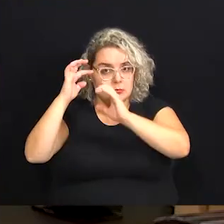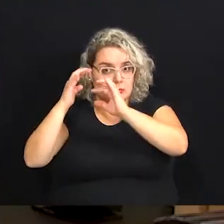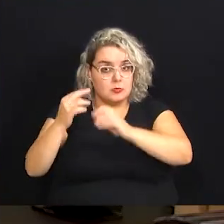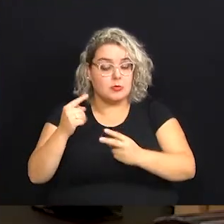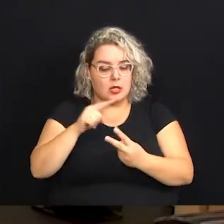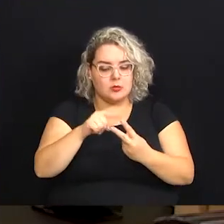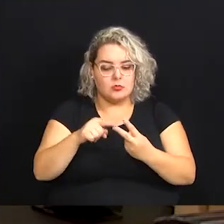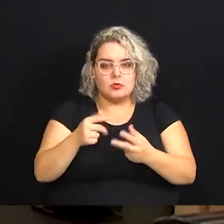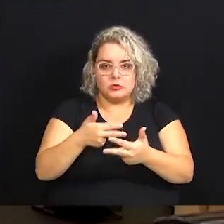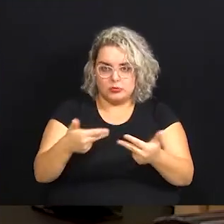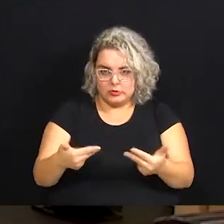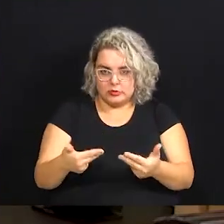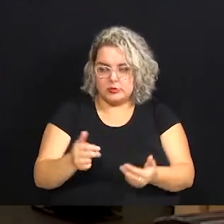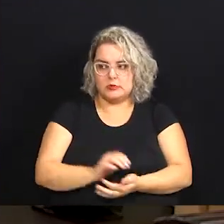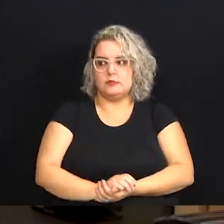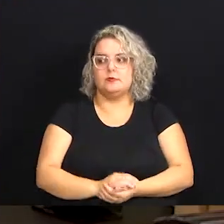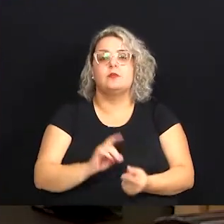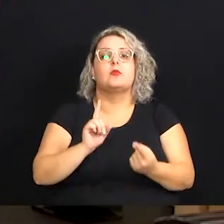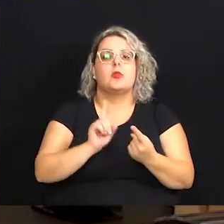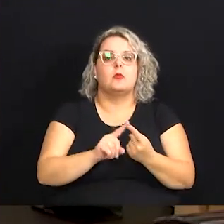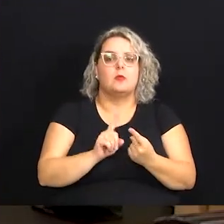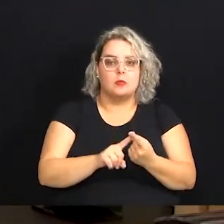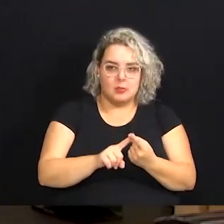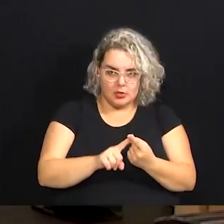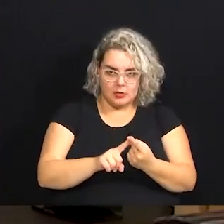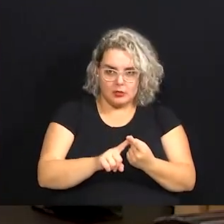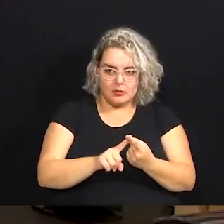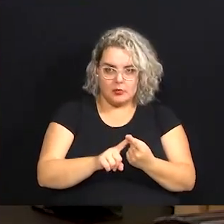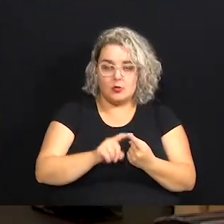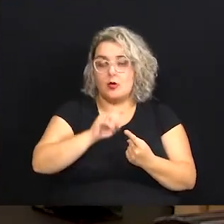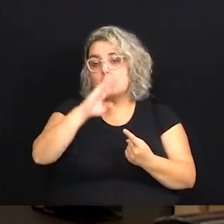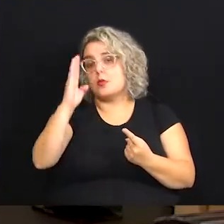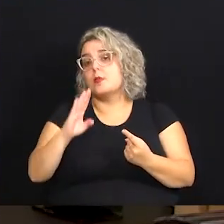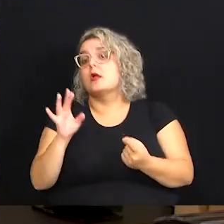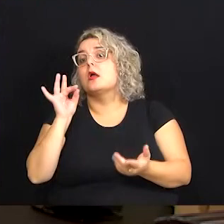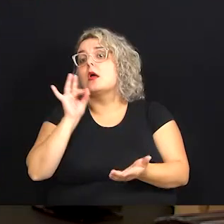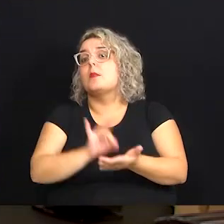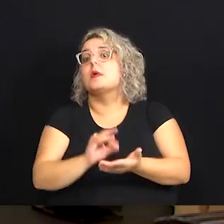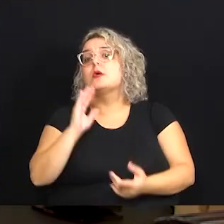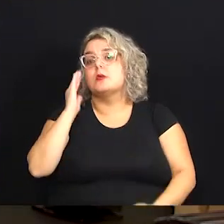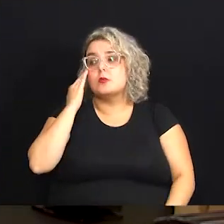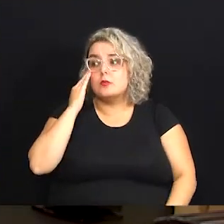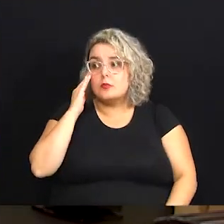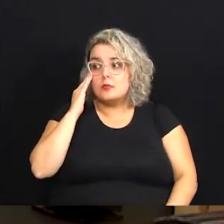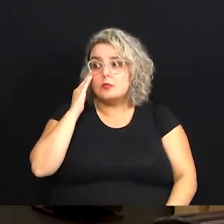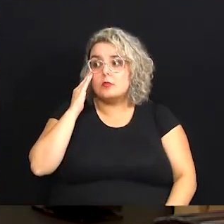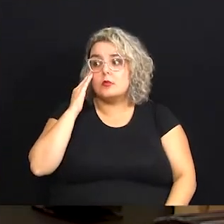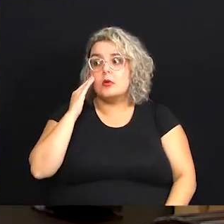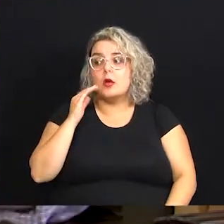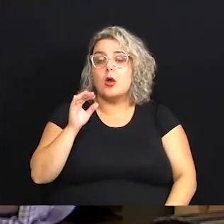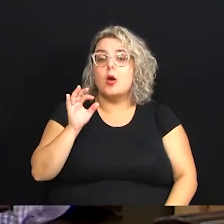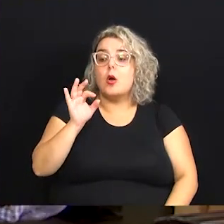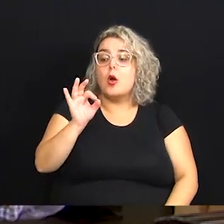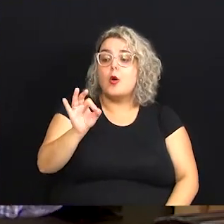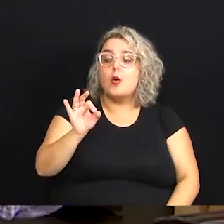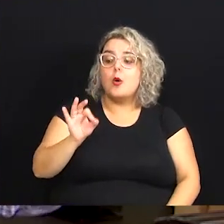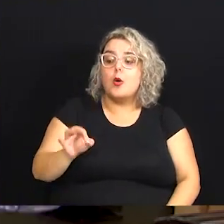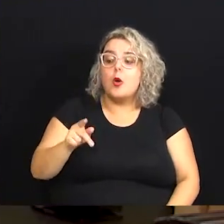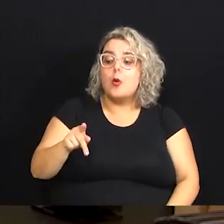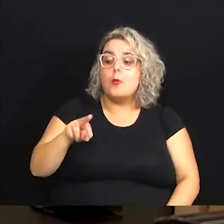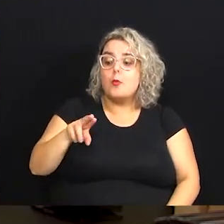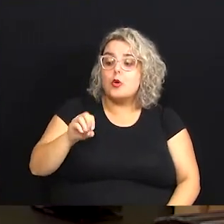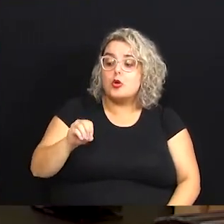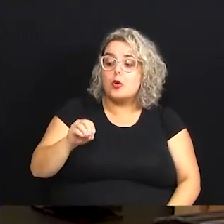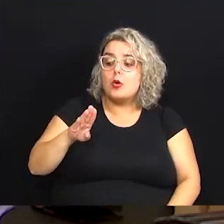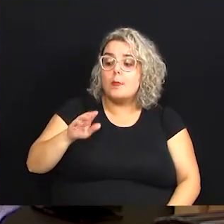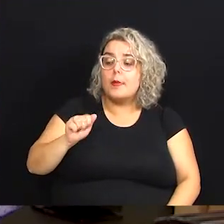para duas questões. A primeira questão é o que o brasileiro realmente entende, que é o que a gente chama de probabilidade. Então, qual